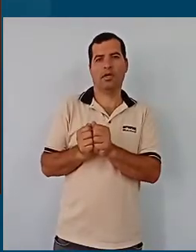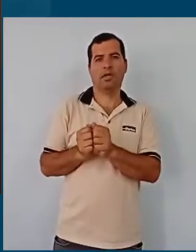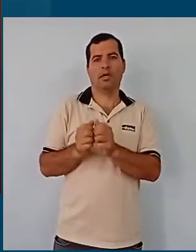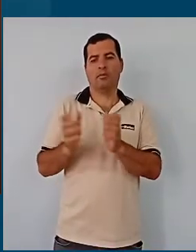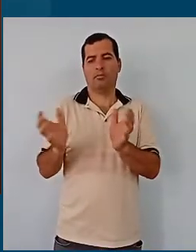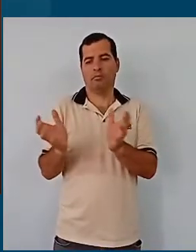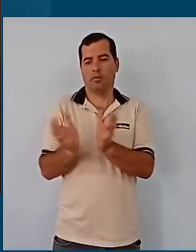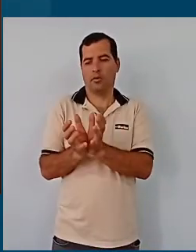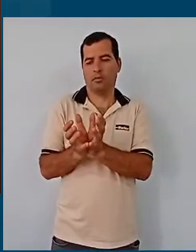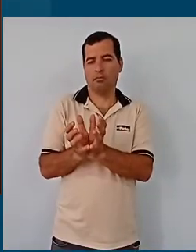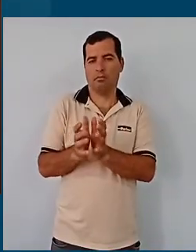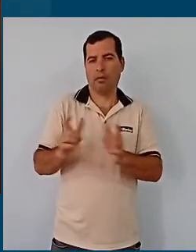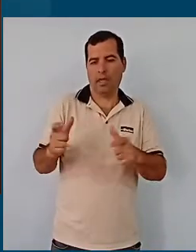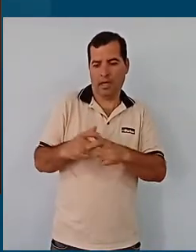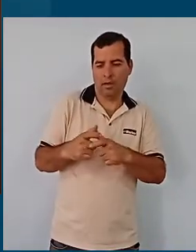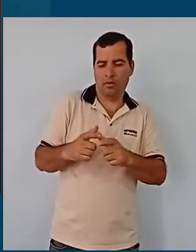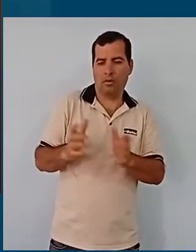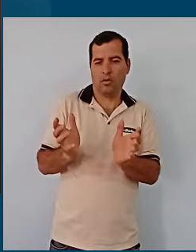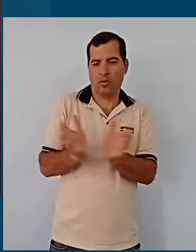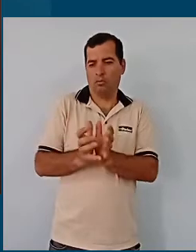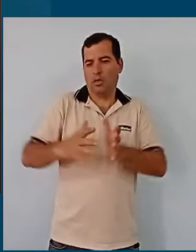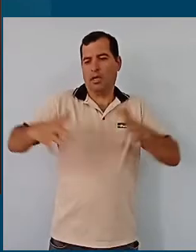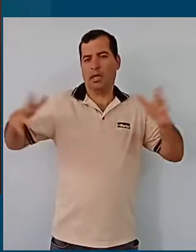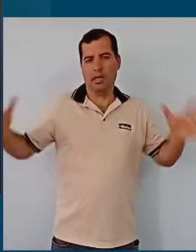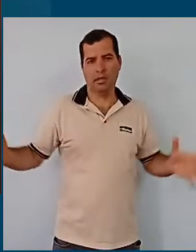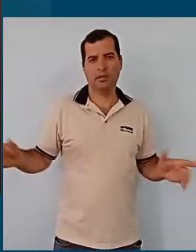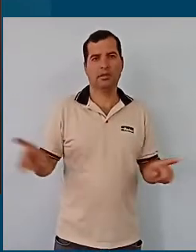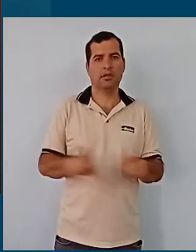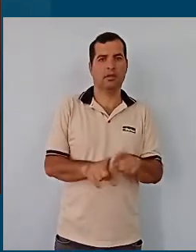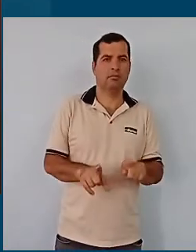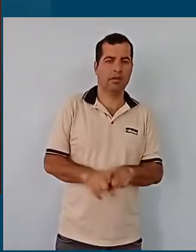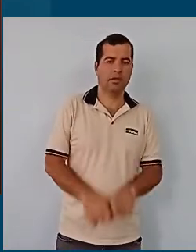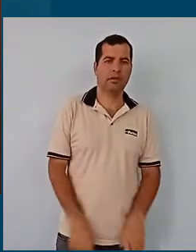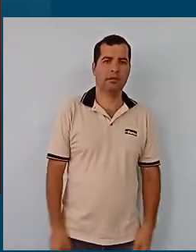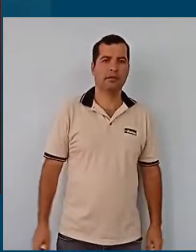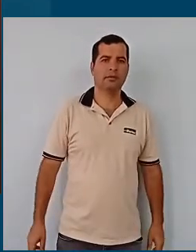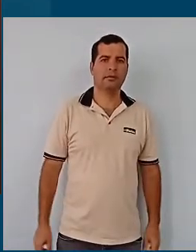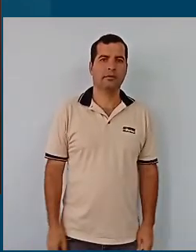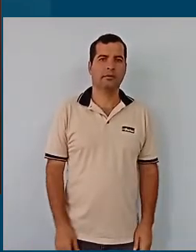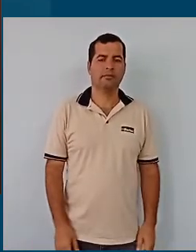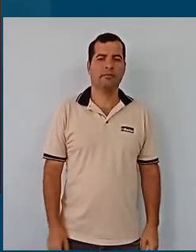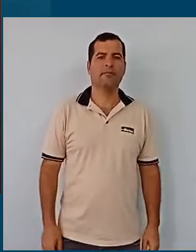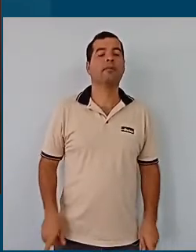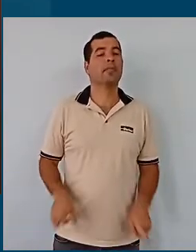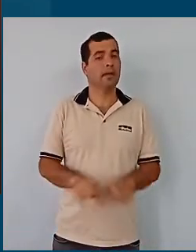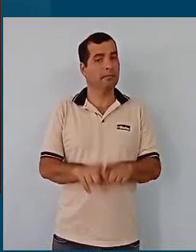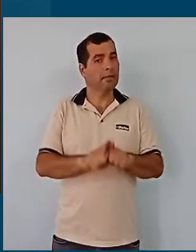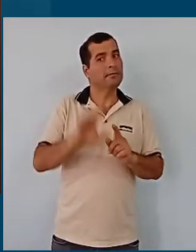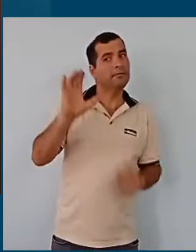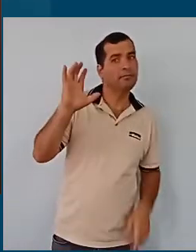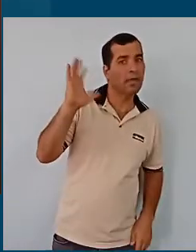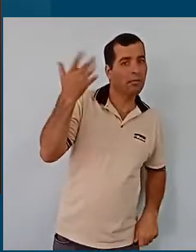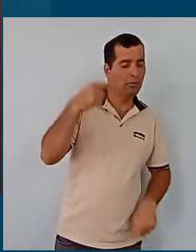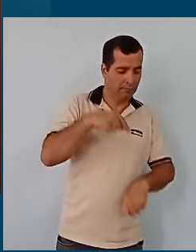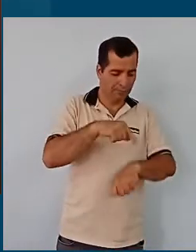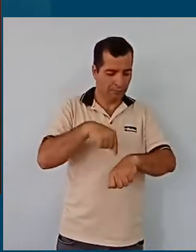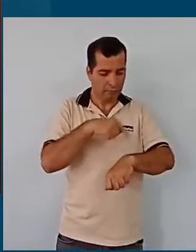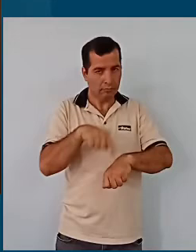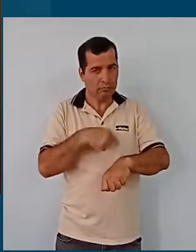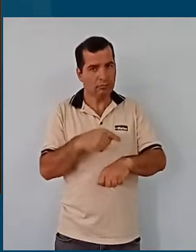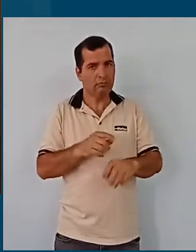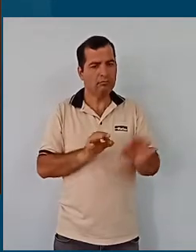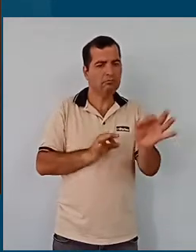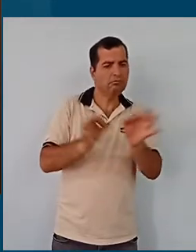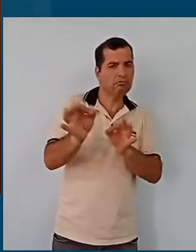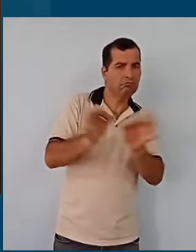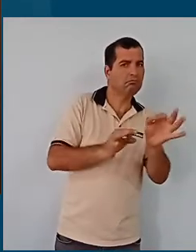grandes grupos. E aí nós estamos falando também de uma forma de gerir o tempo na escola. As crianças, isso